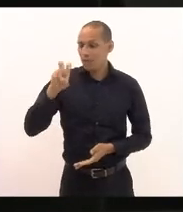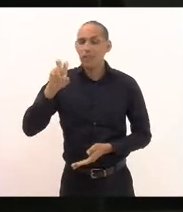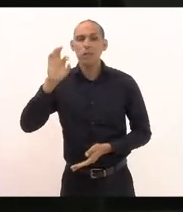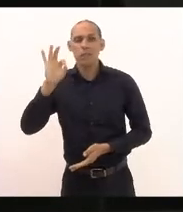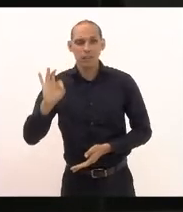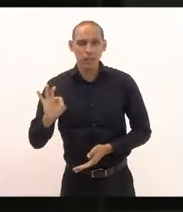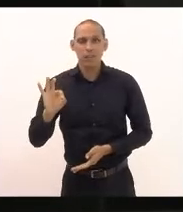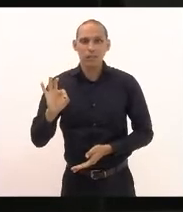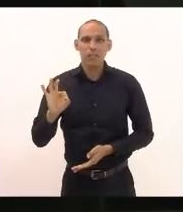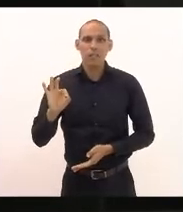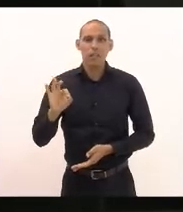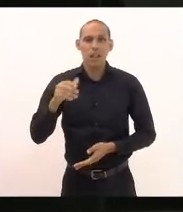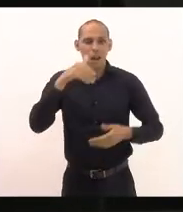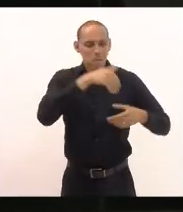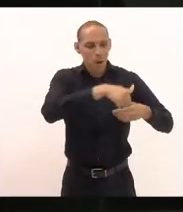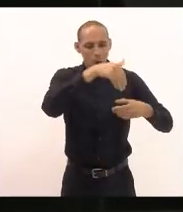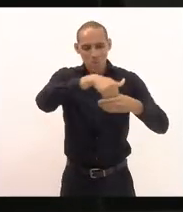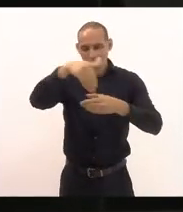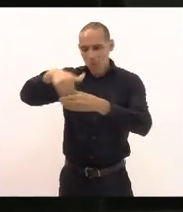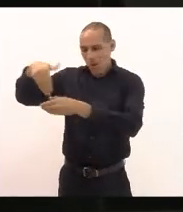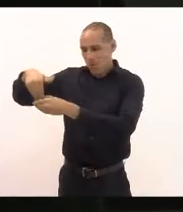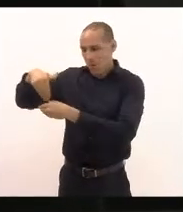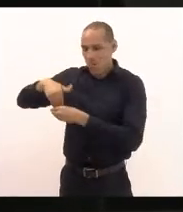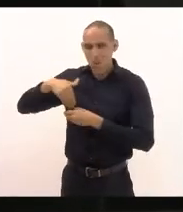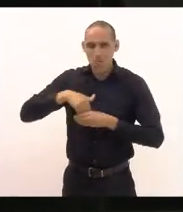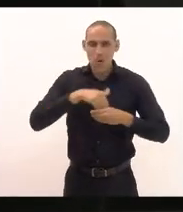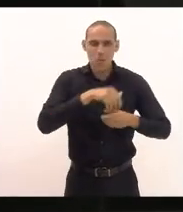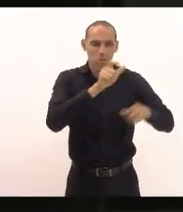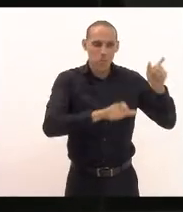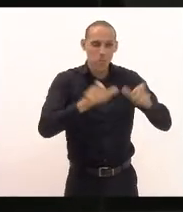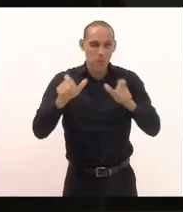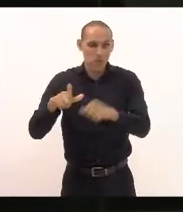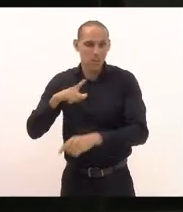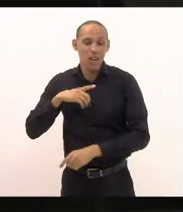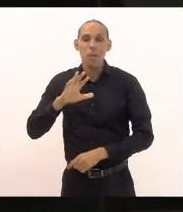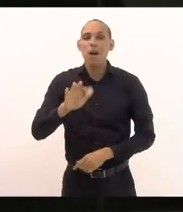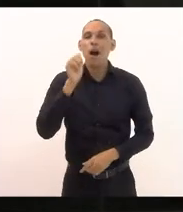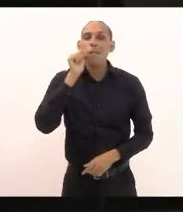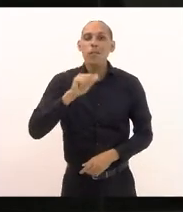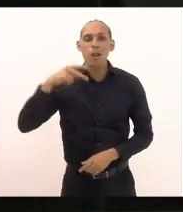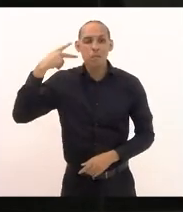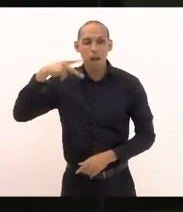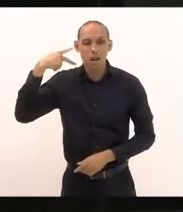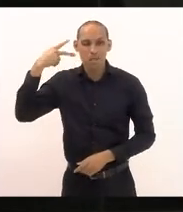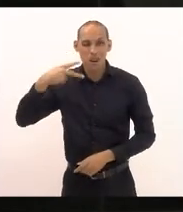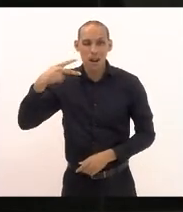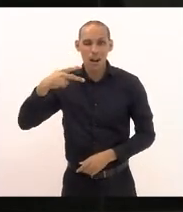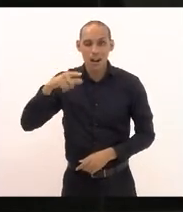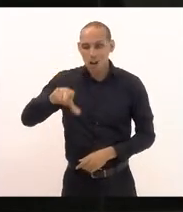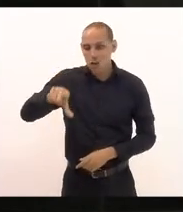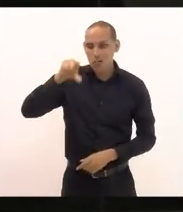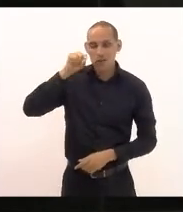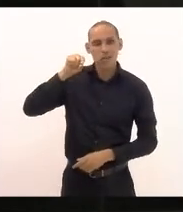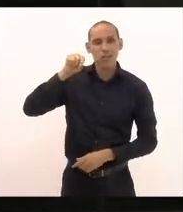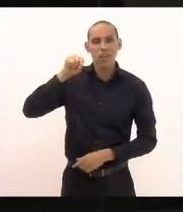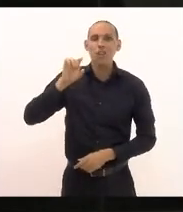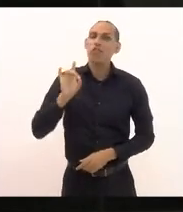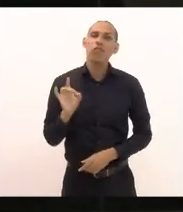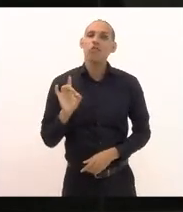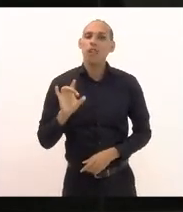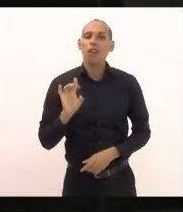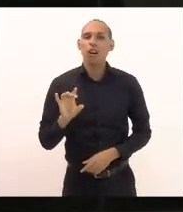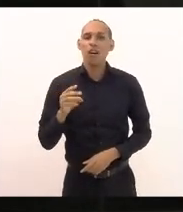52,5% do eleitorado, as mulheres que são parlamentares e eleitas representam